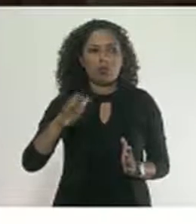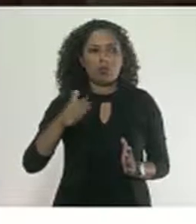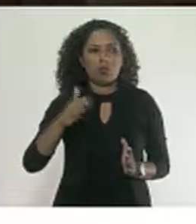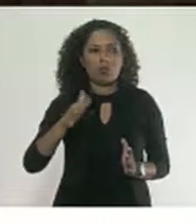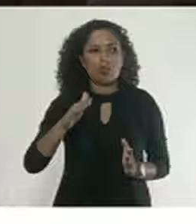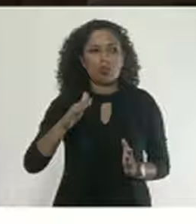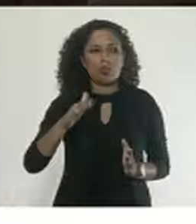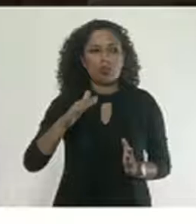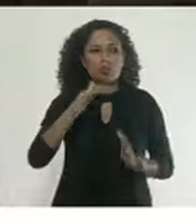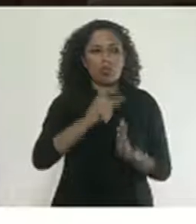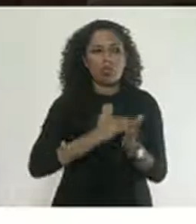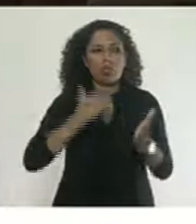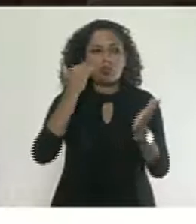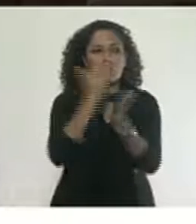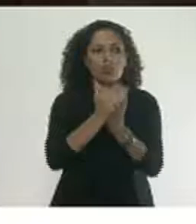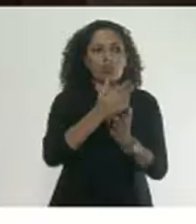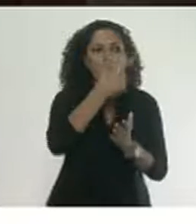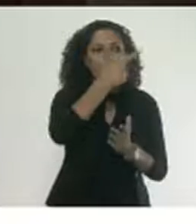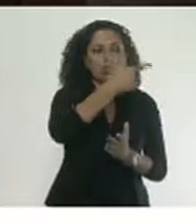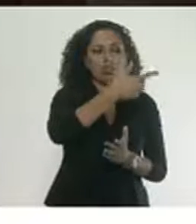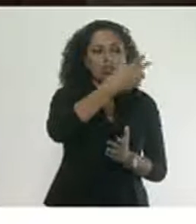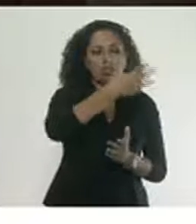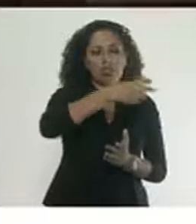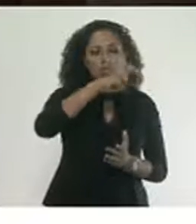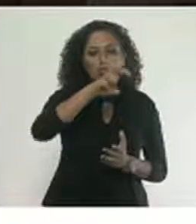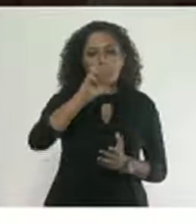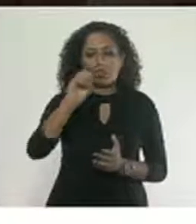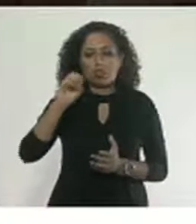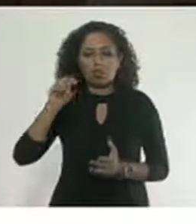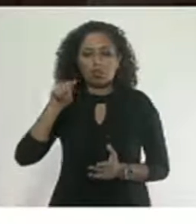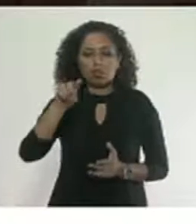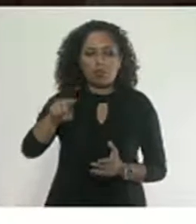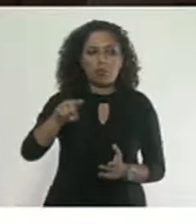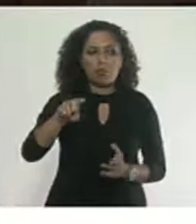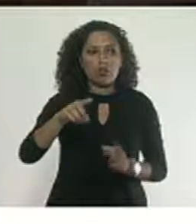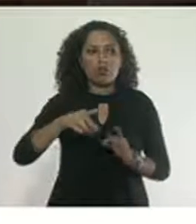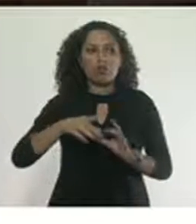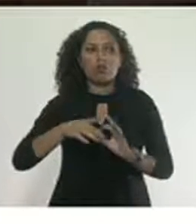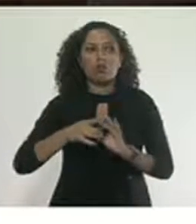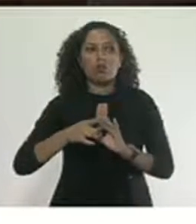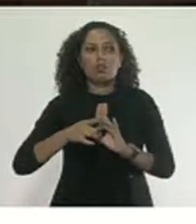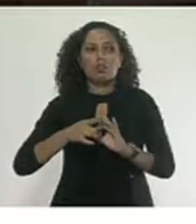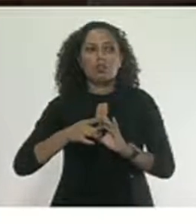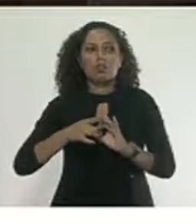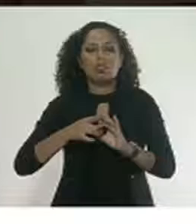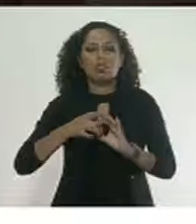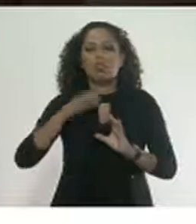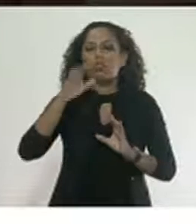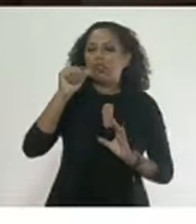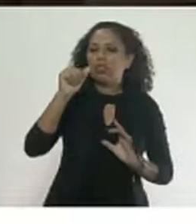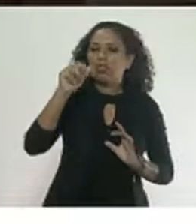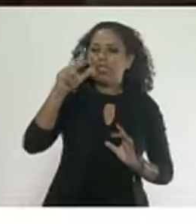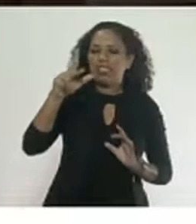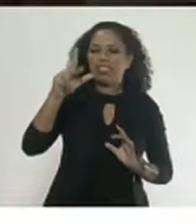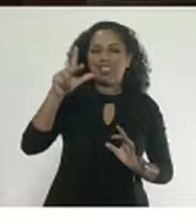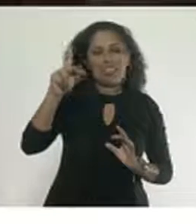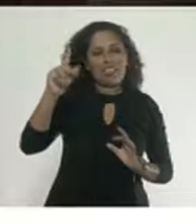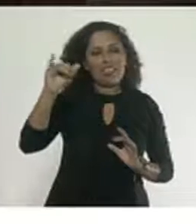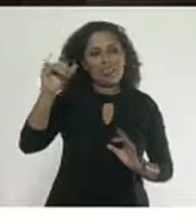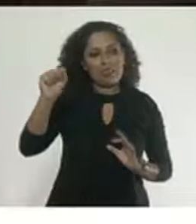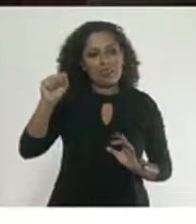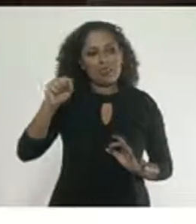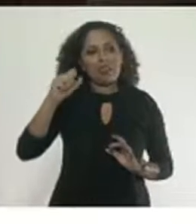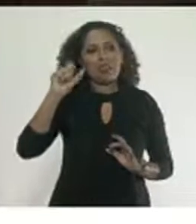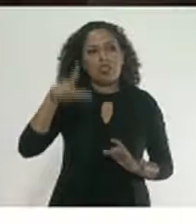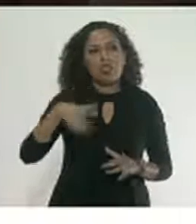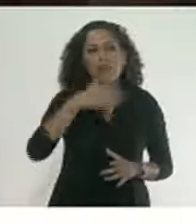aproximadamente, para 350 mil unidades de liberação para esses que eles chamam de CACs, que são os